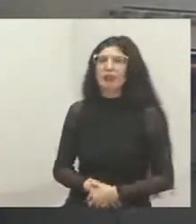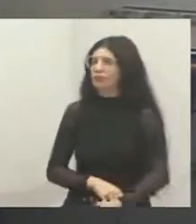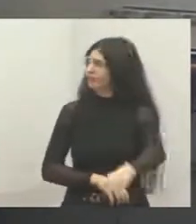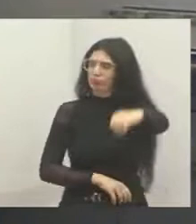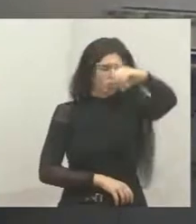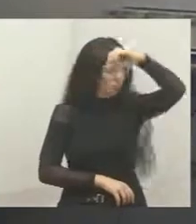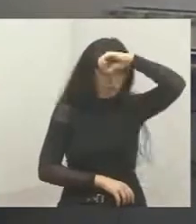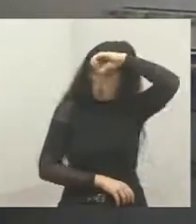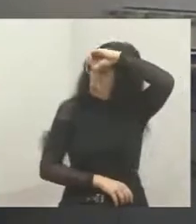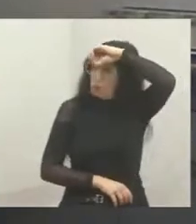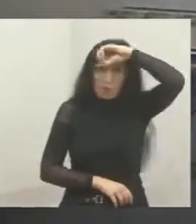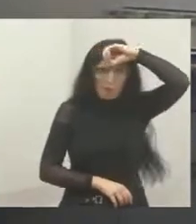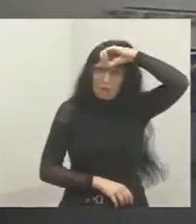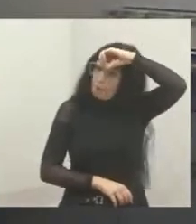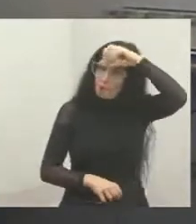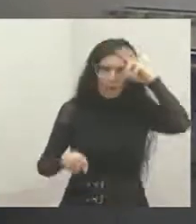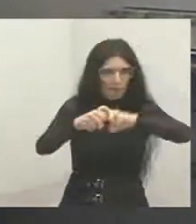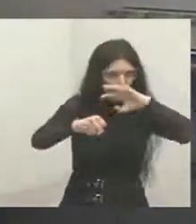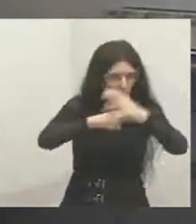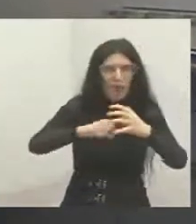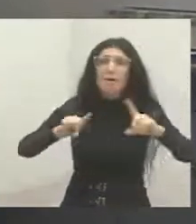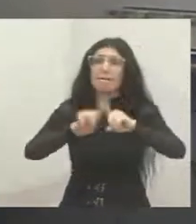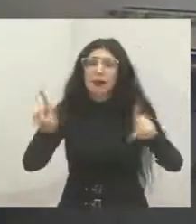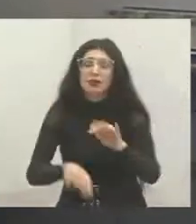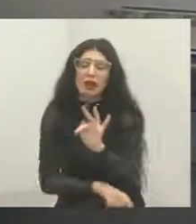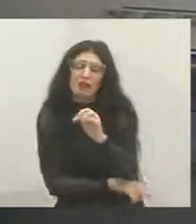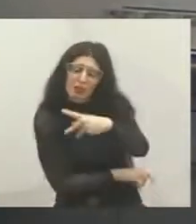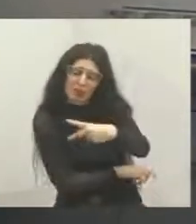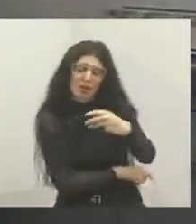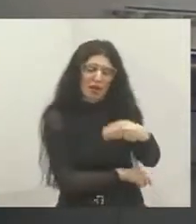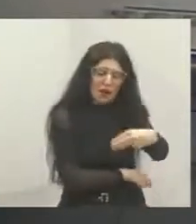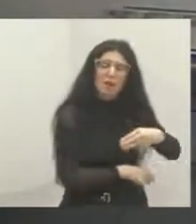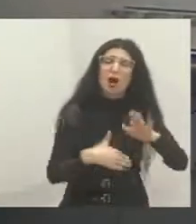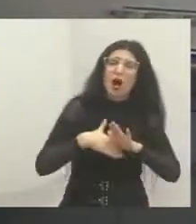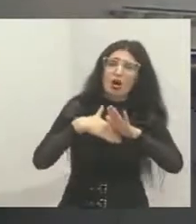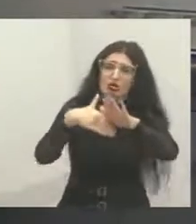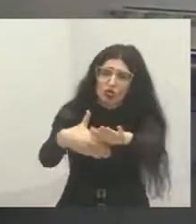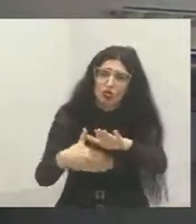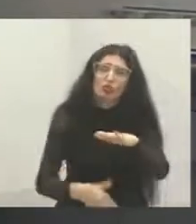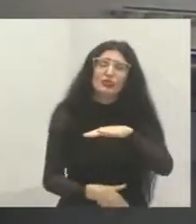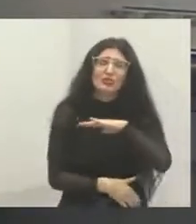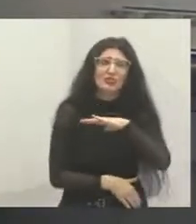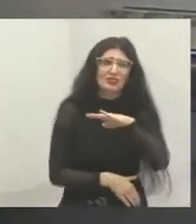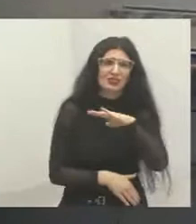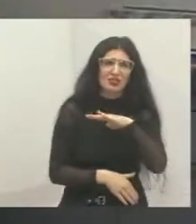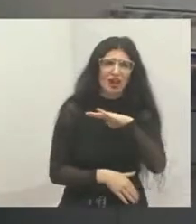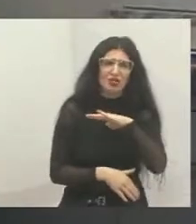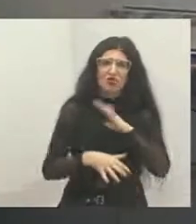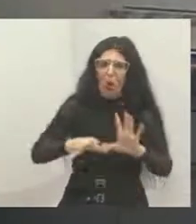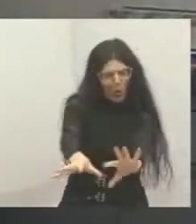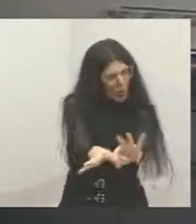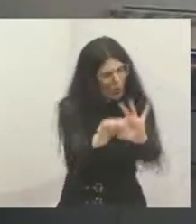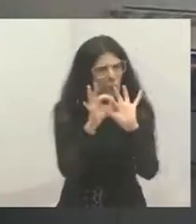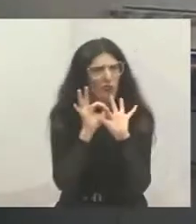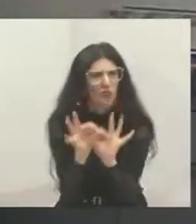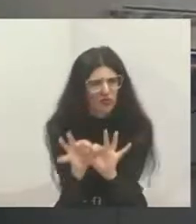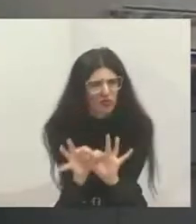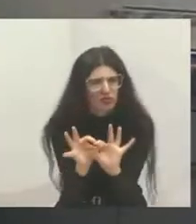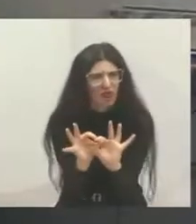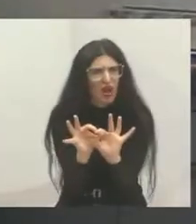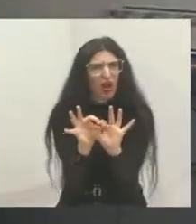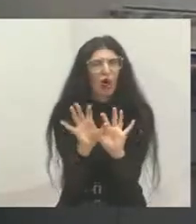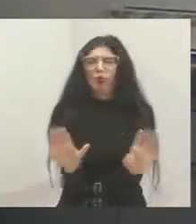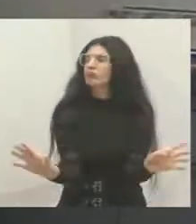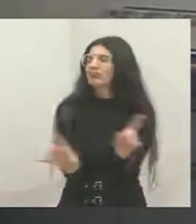Então, o FPM é uma ajuda financeira ao município, não tem vínculo direto com o